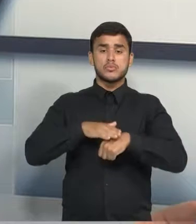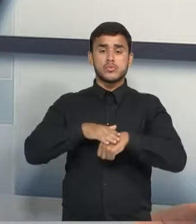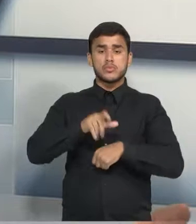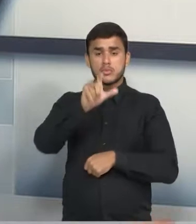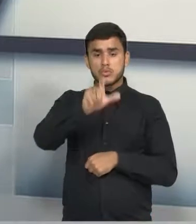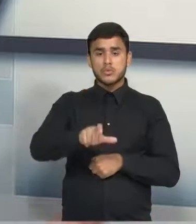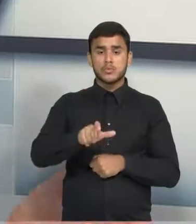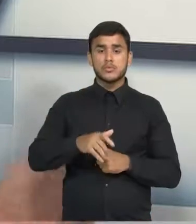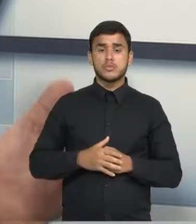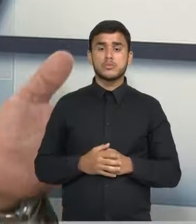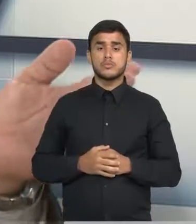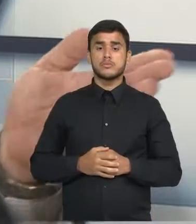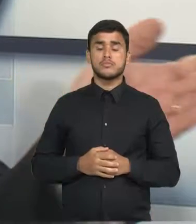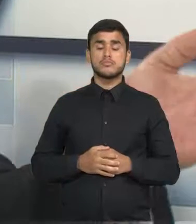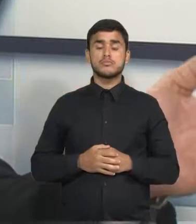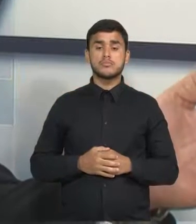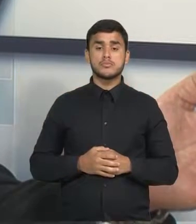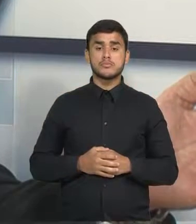a frase infeliz